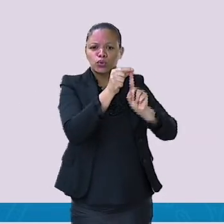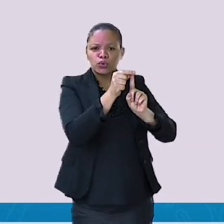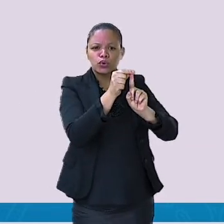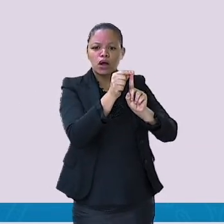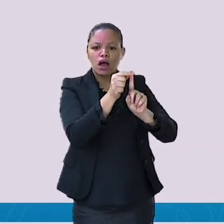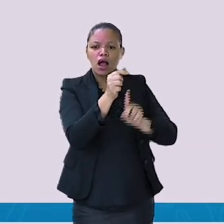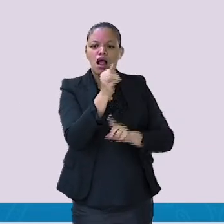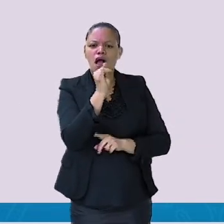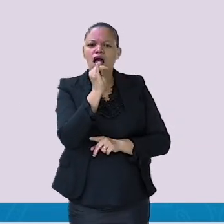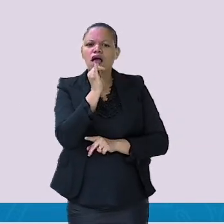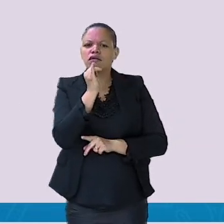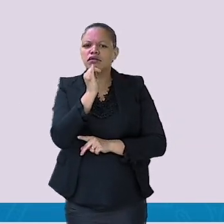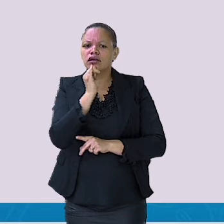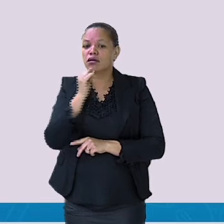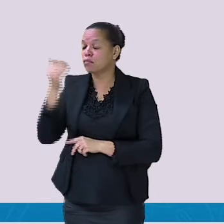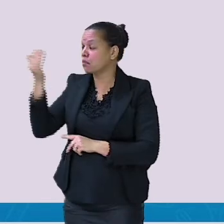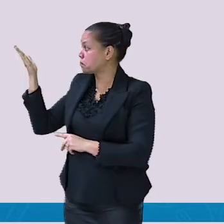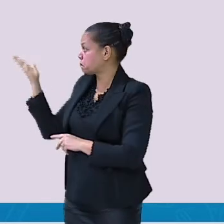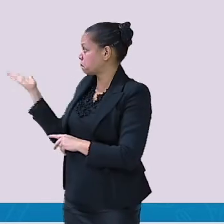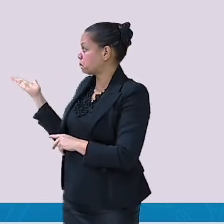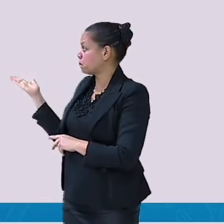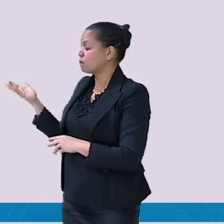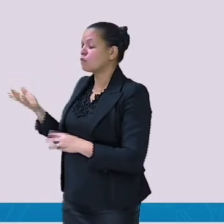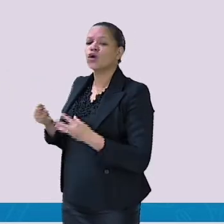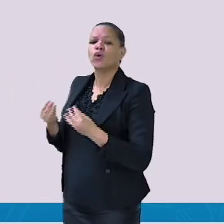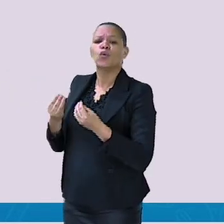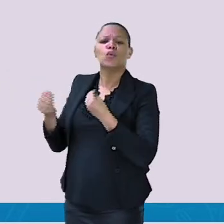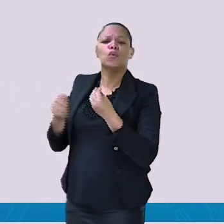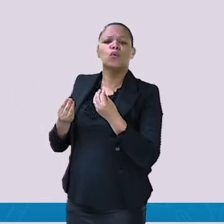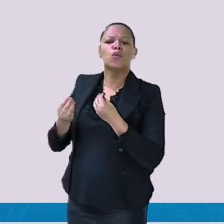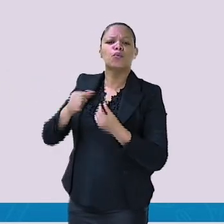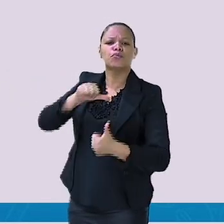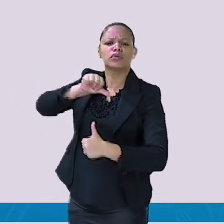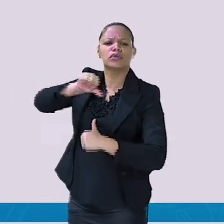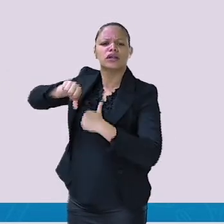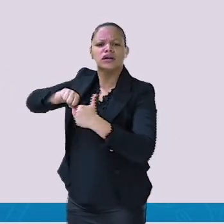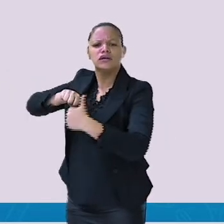5.385 litros em ml. O que foi feito aqui?